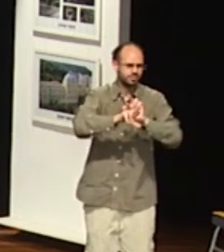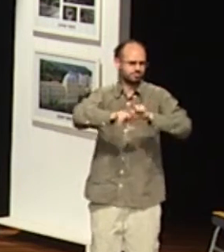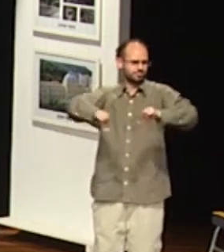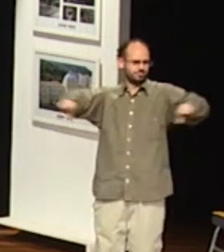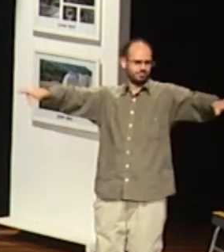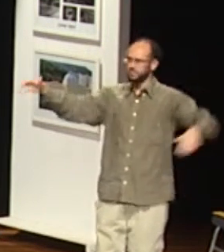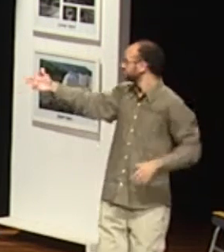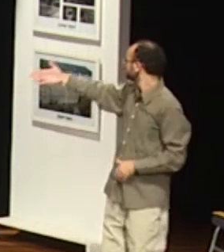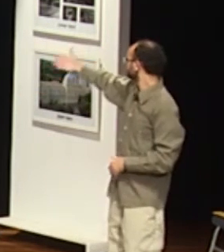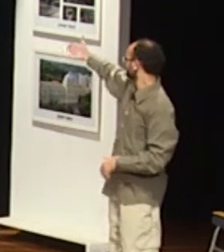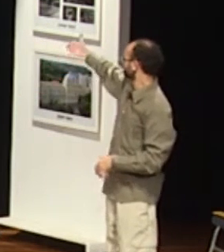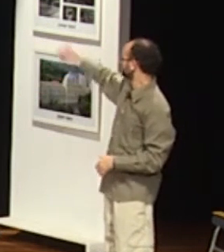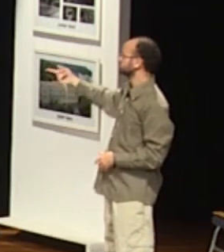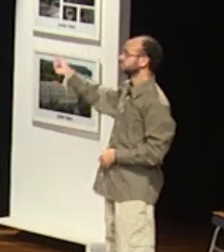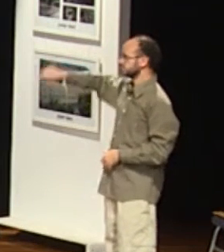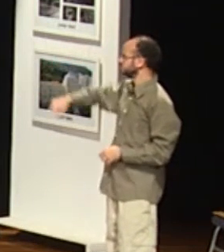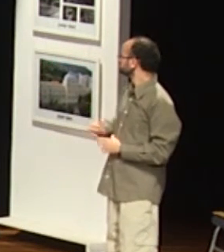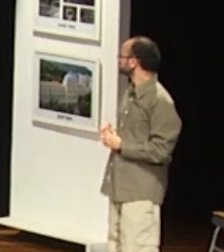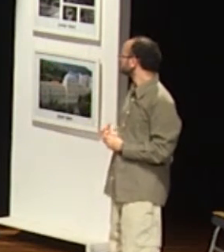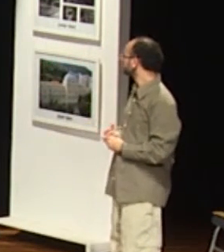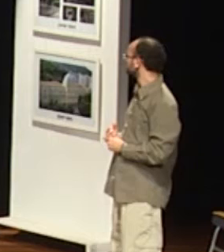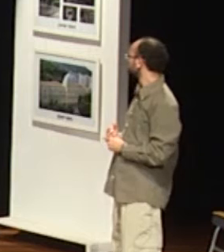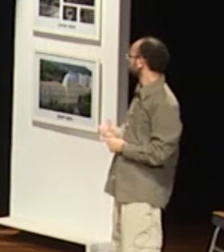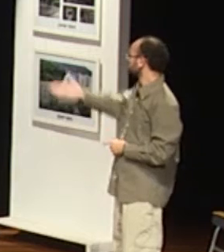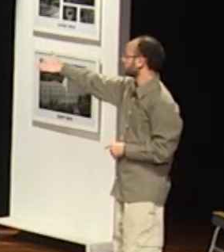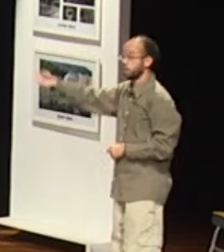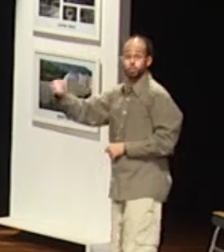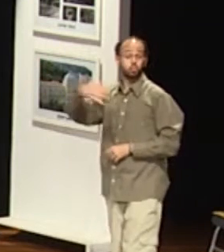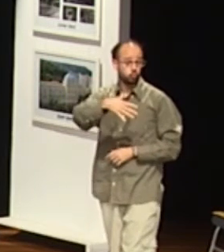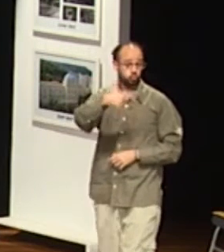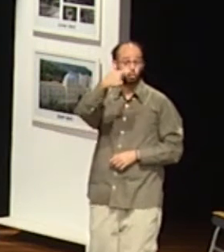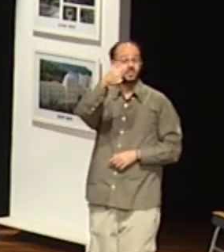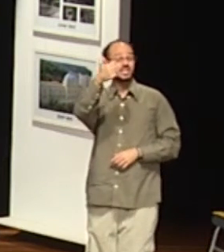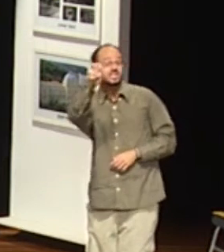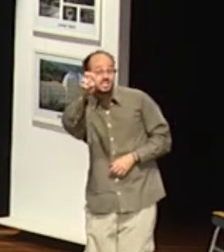focando as mídias, as tecnologias, sistemas de comunicação.